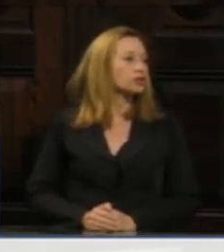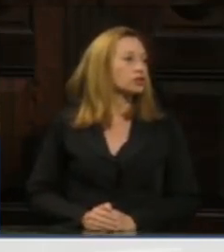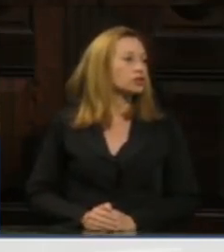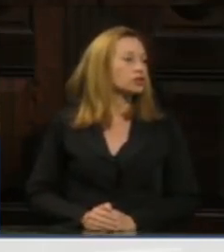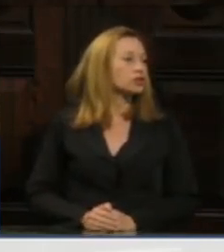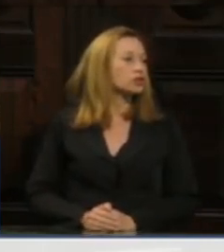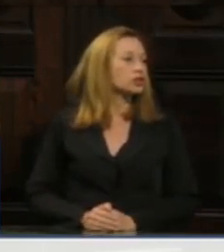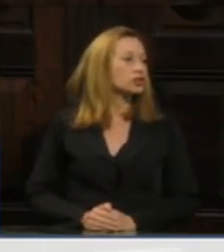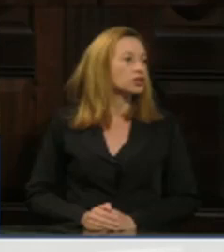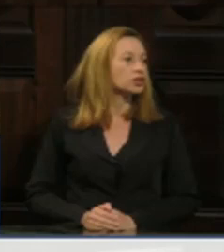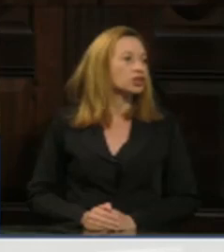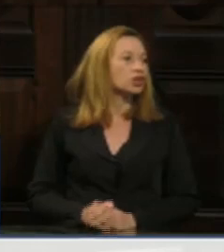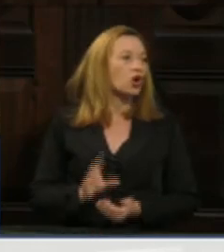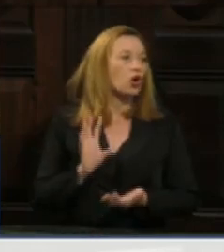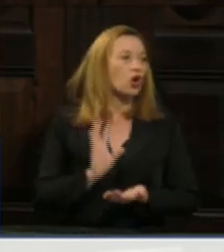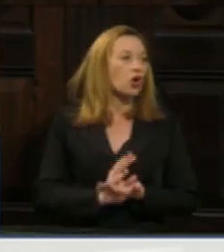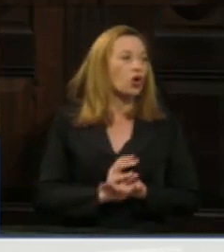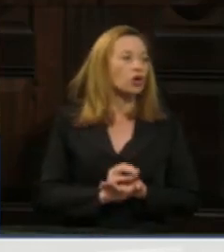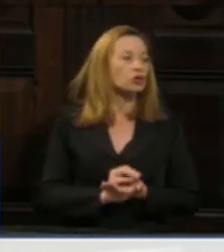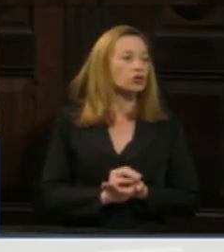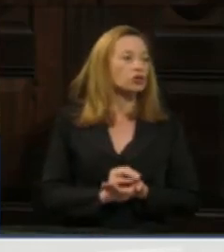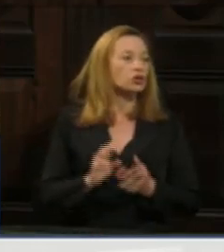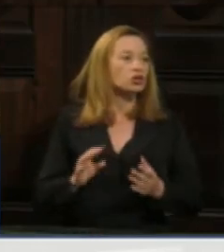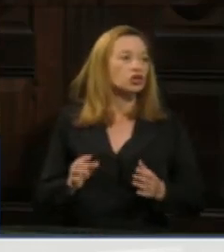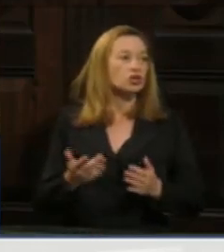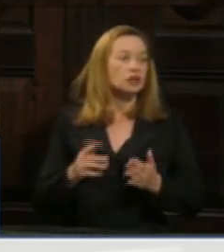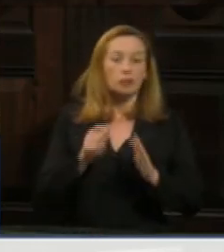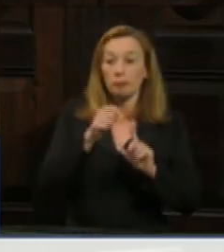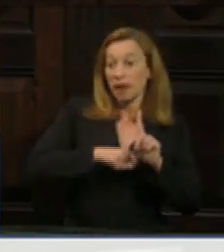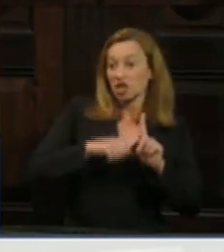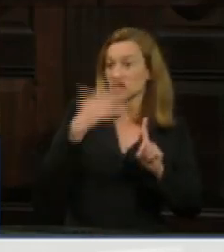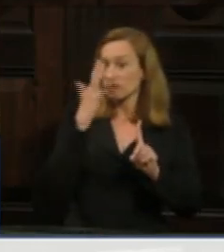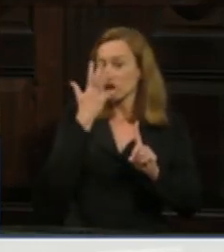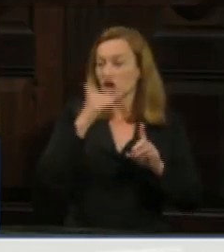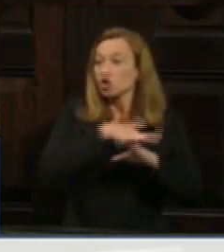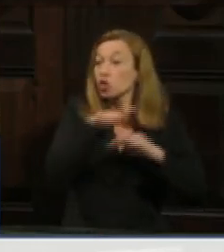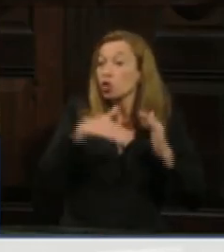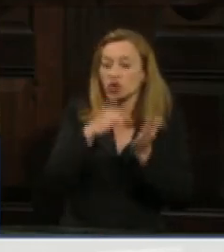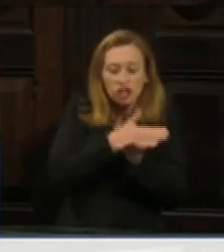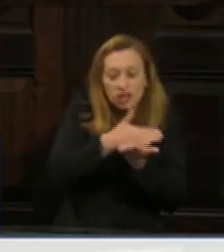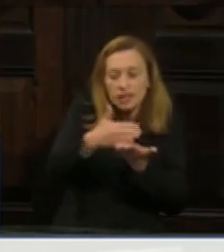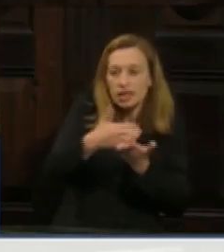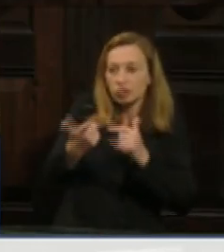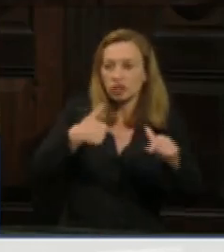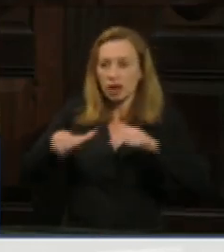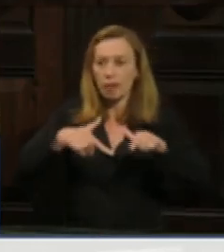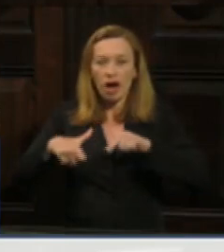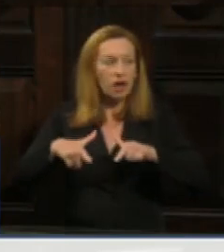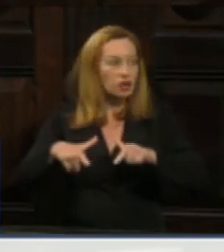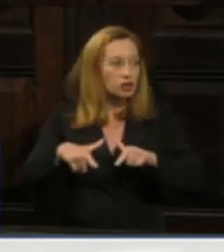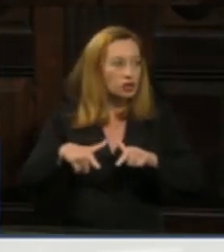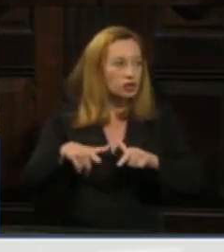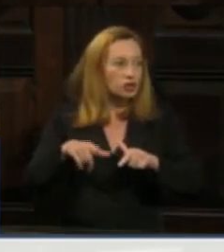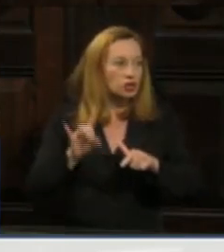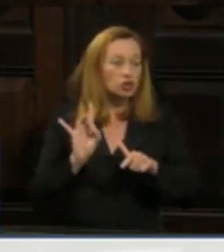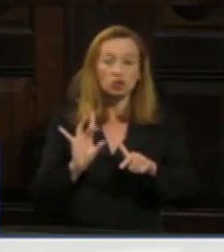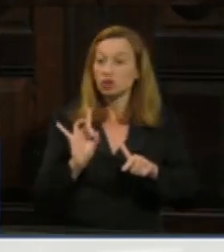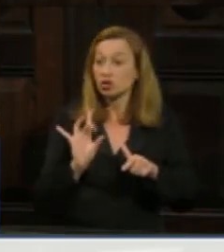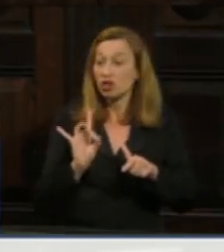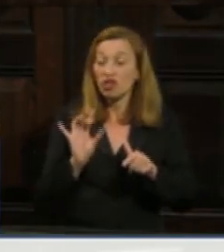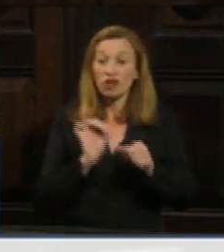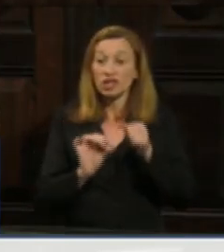de uma outra parlamentar e que o COAF provavelmente também não apurou,